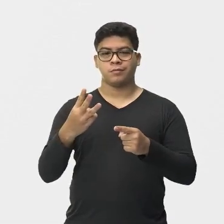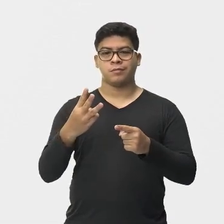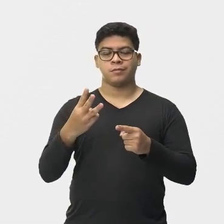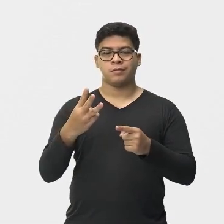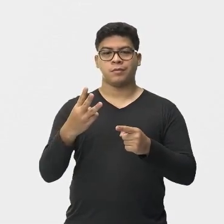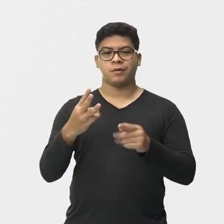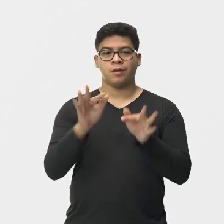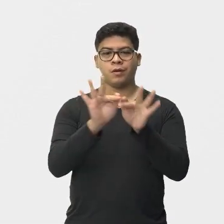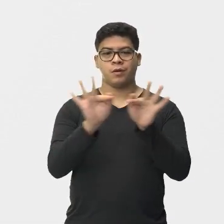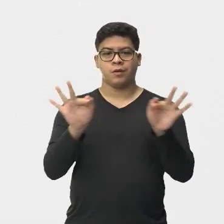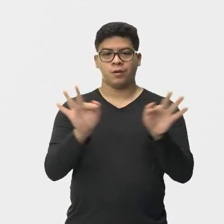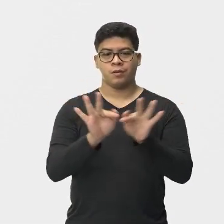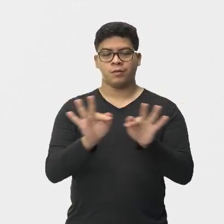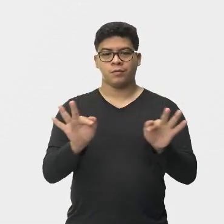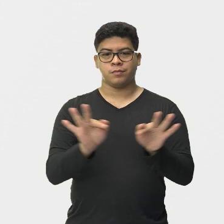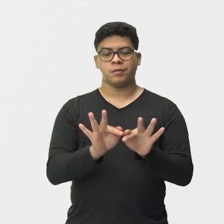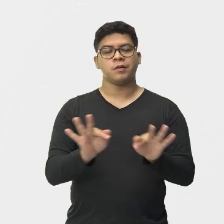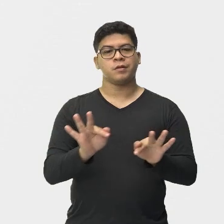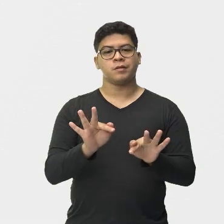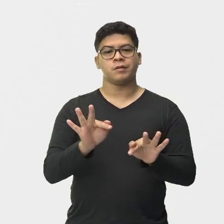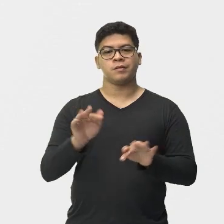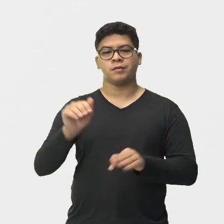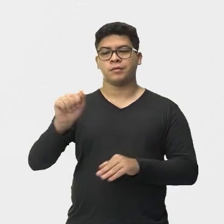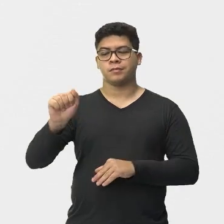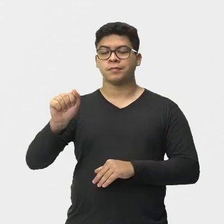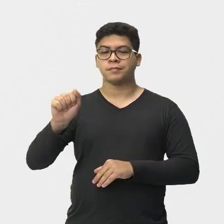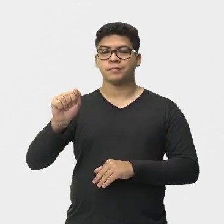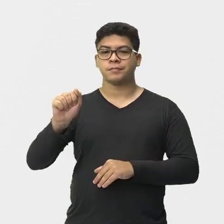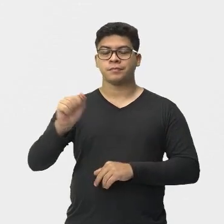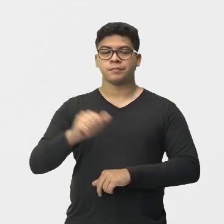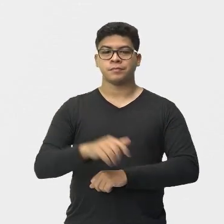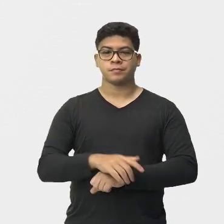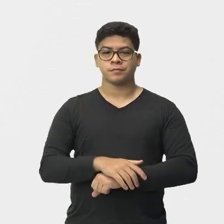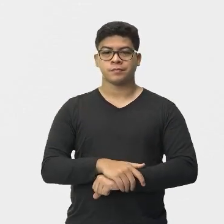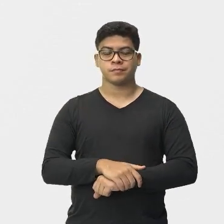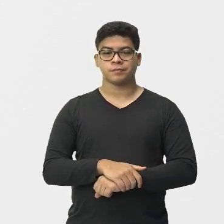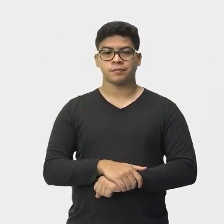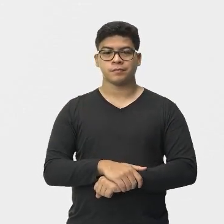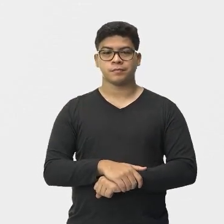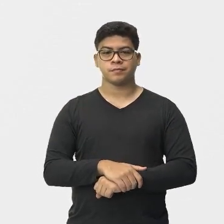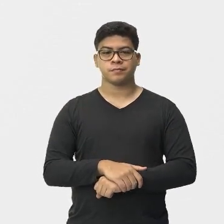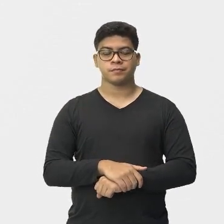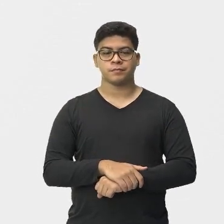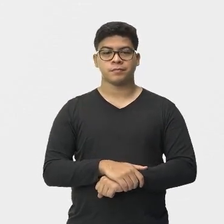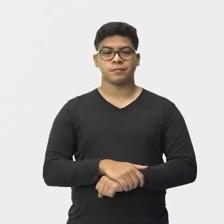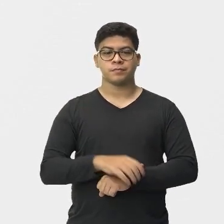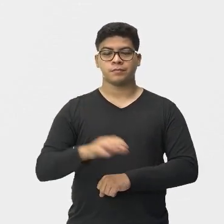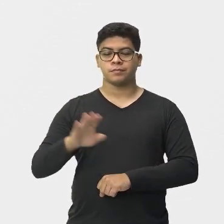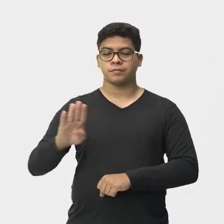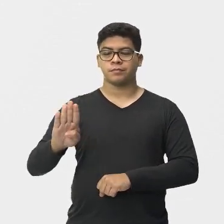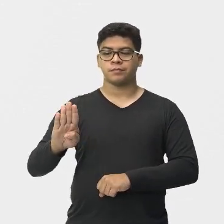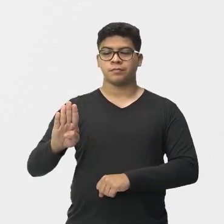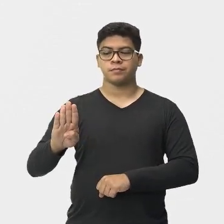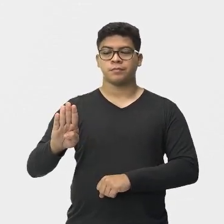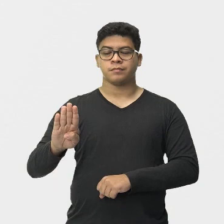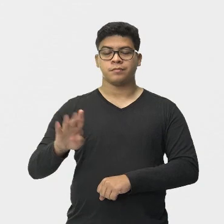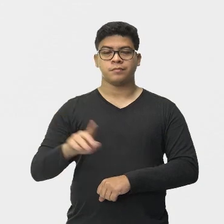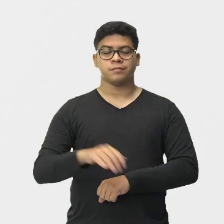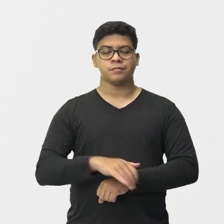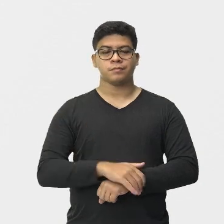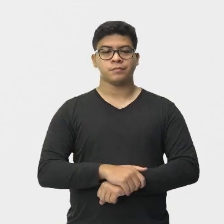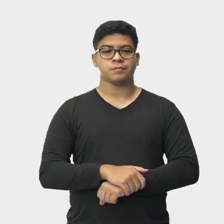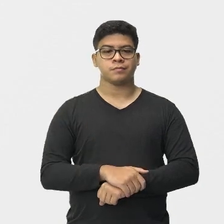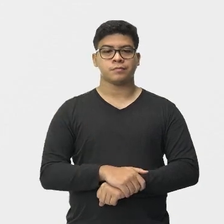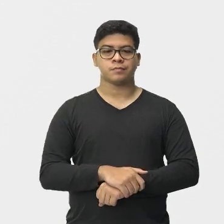3 frases. Temos letra A. Ana escreveu uma carta para mim. Esteban pidió perdón